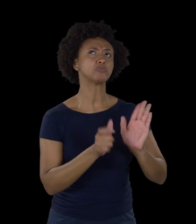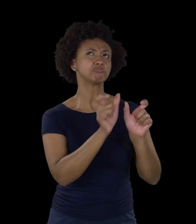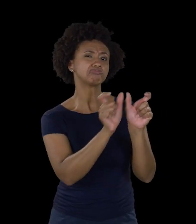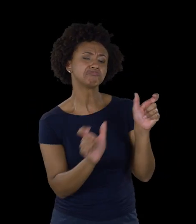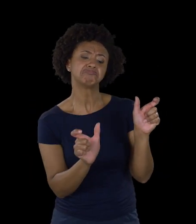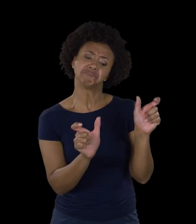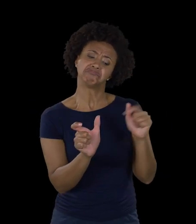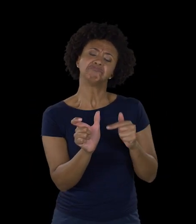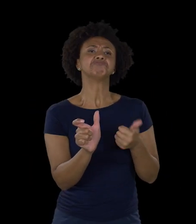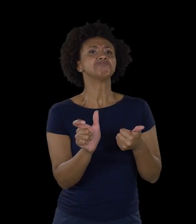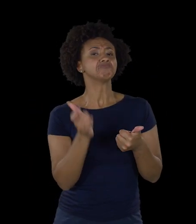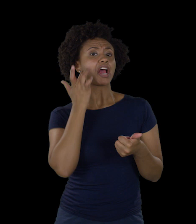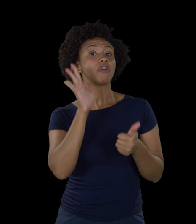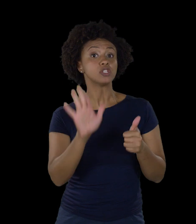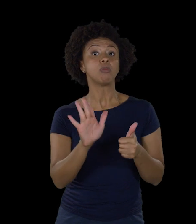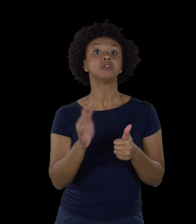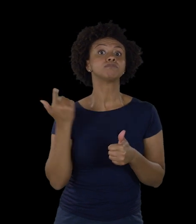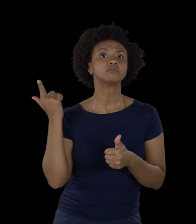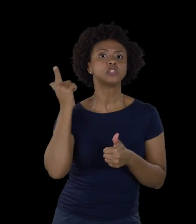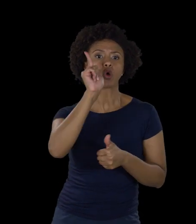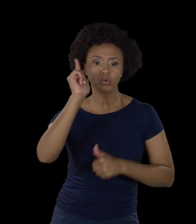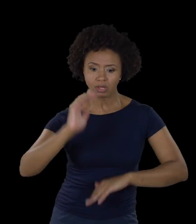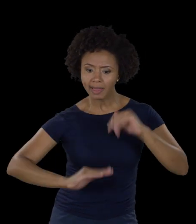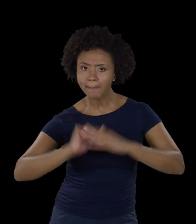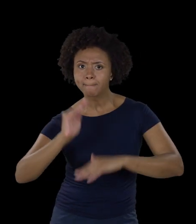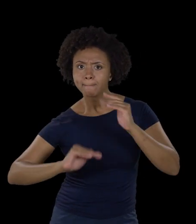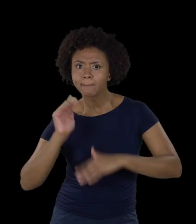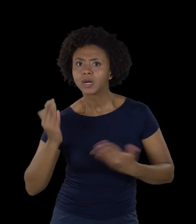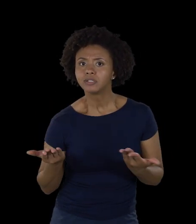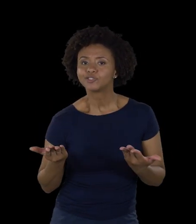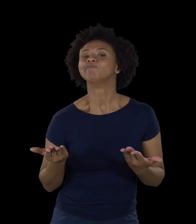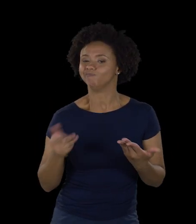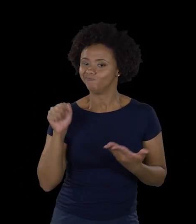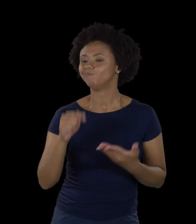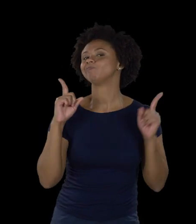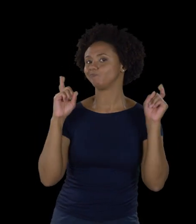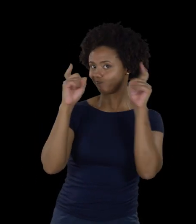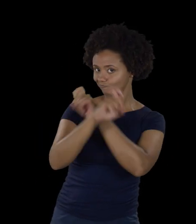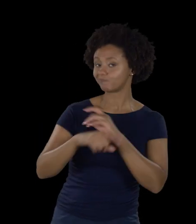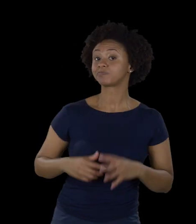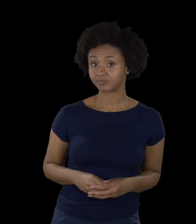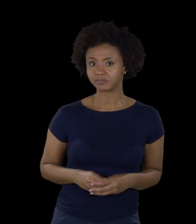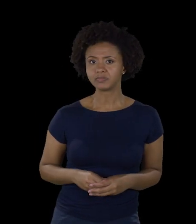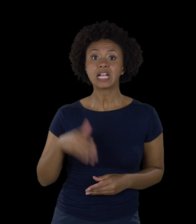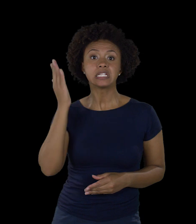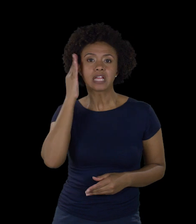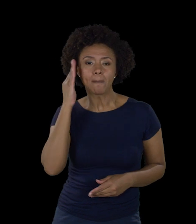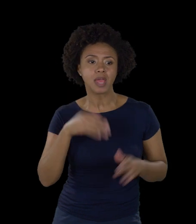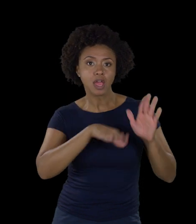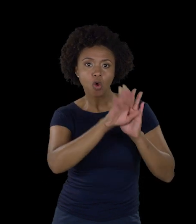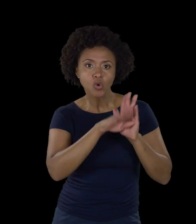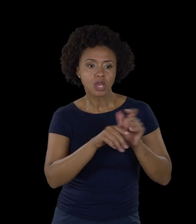A questão é saber dar o destino para cada um desses itens. Sabendo o que cada um deles representa, o